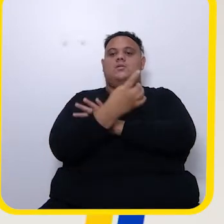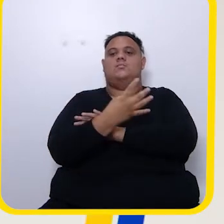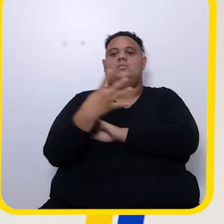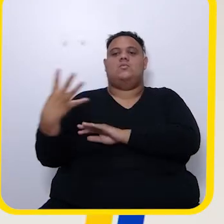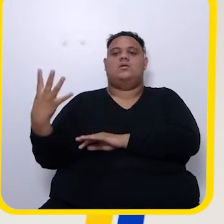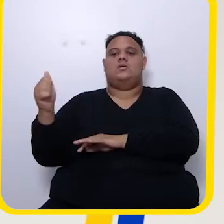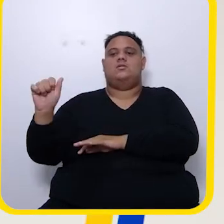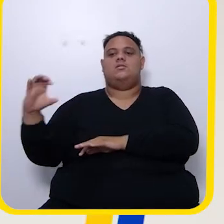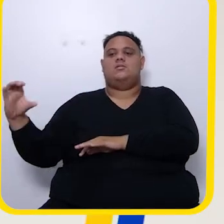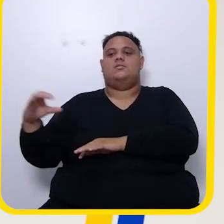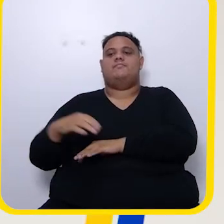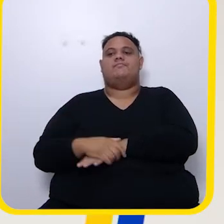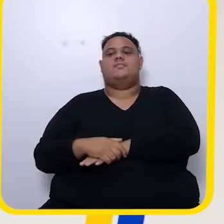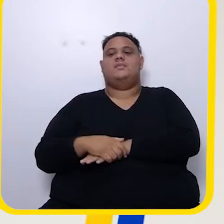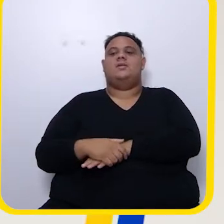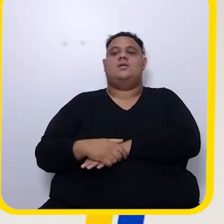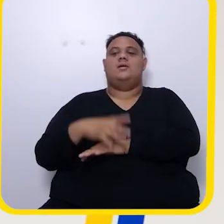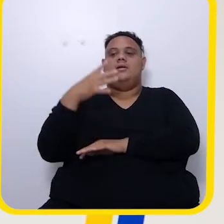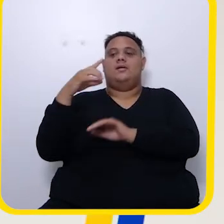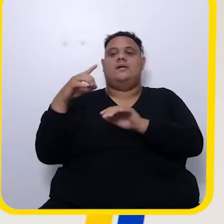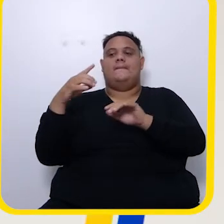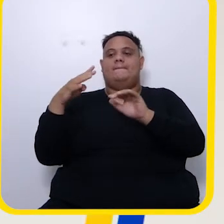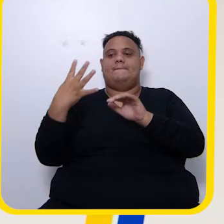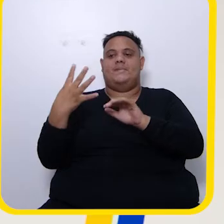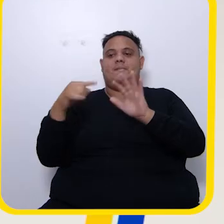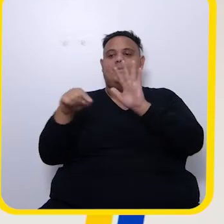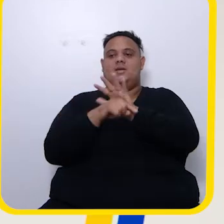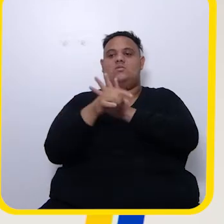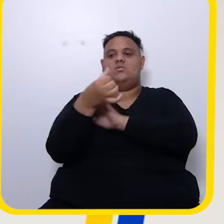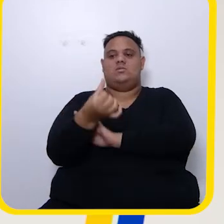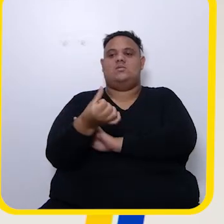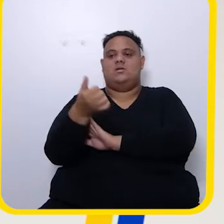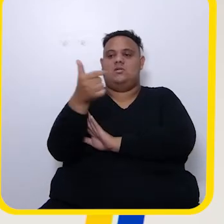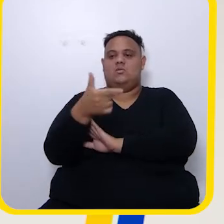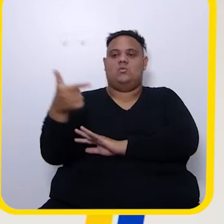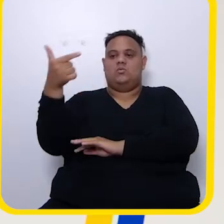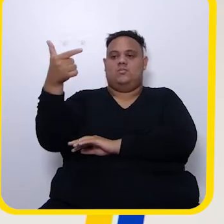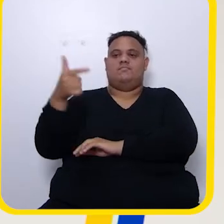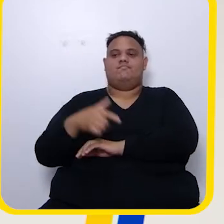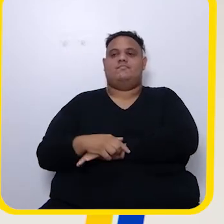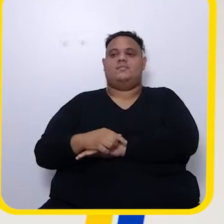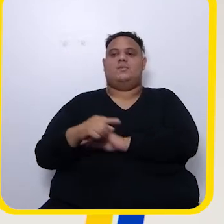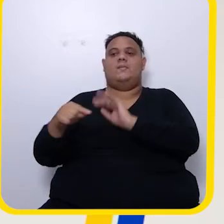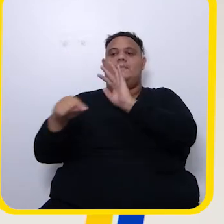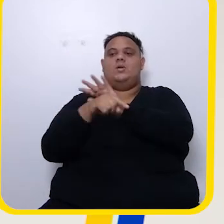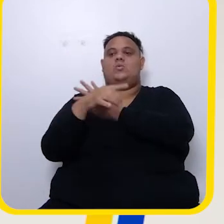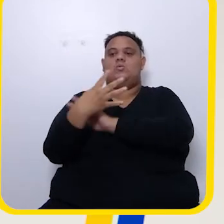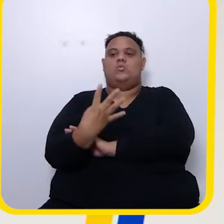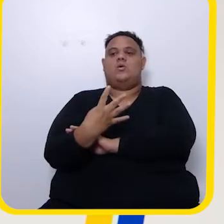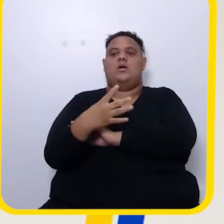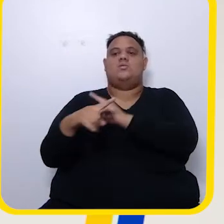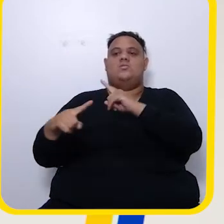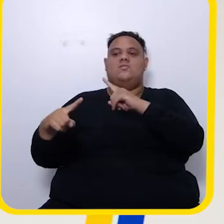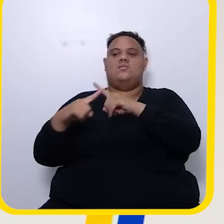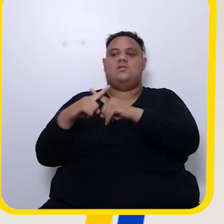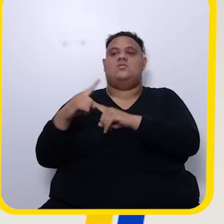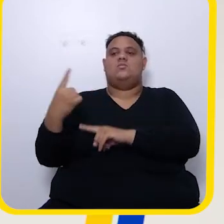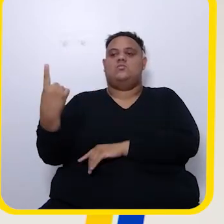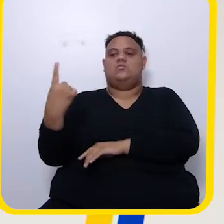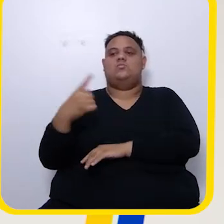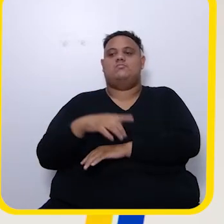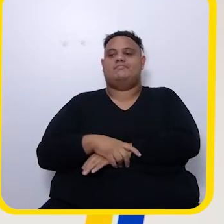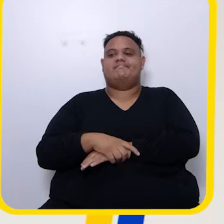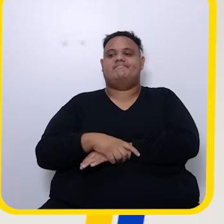4AC. O B é menos 6, então vai ficar menos 6 elevado ao quadrado, menos 4 vezes A, que é